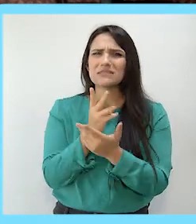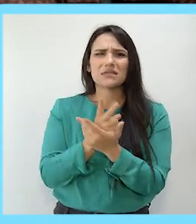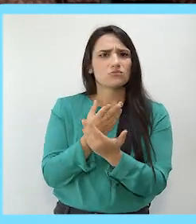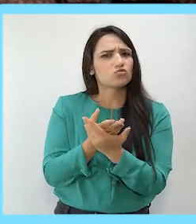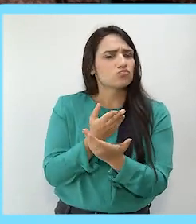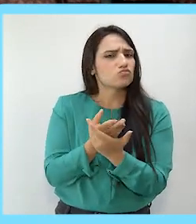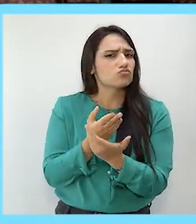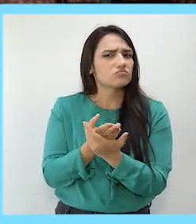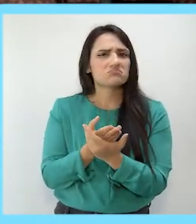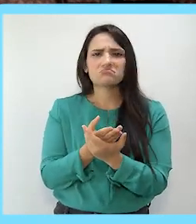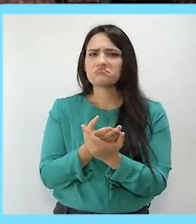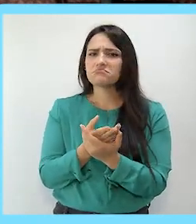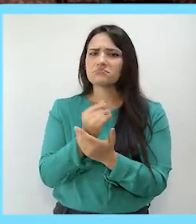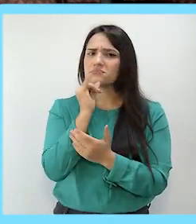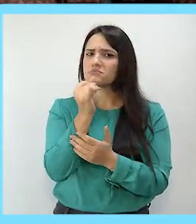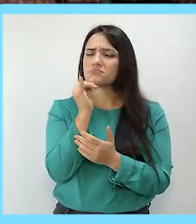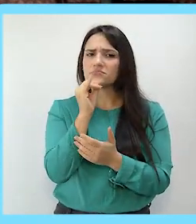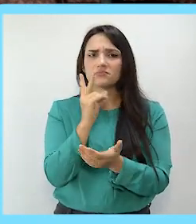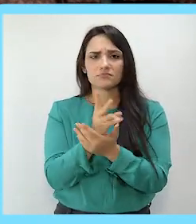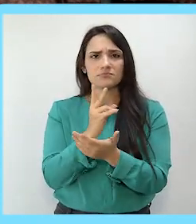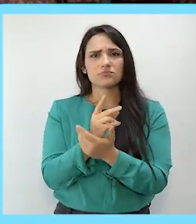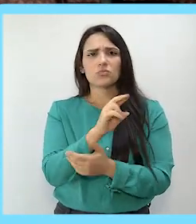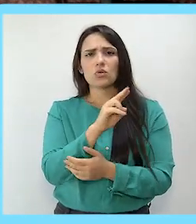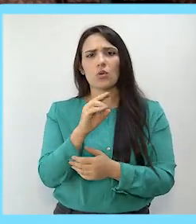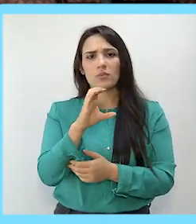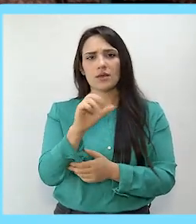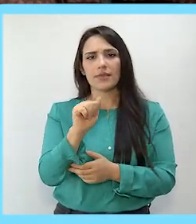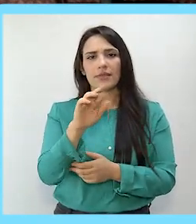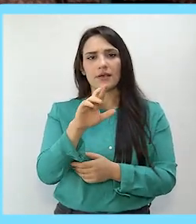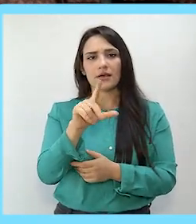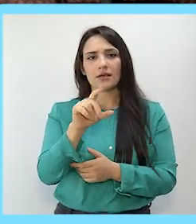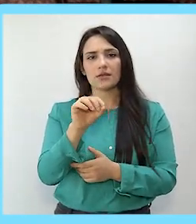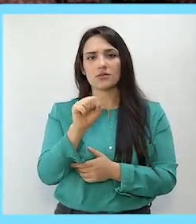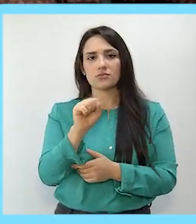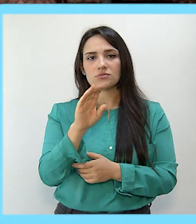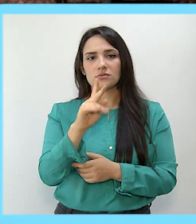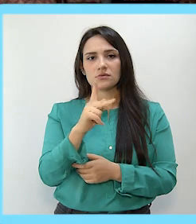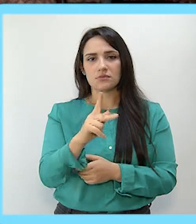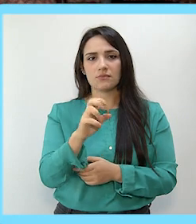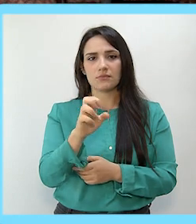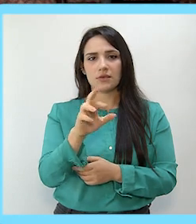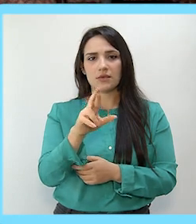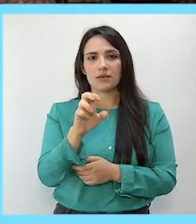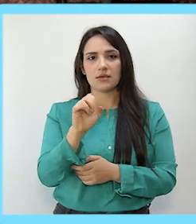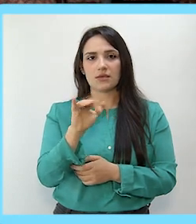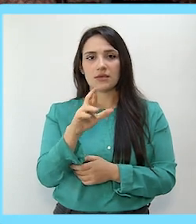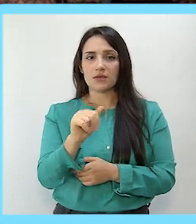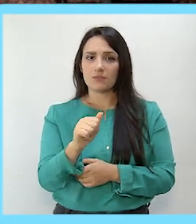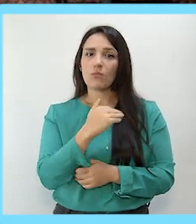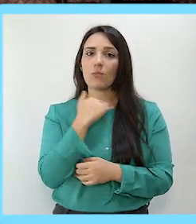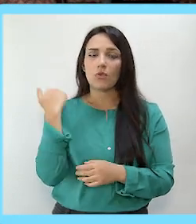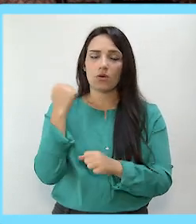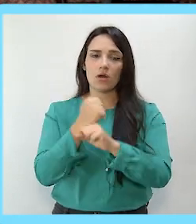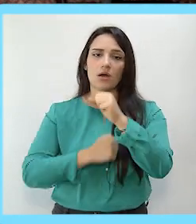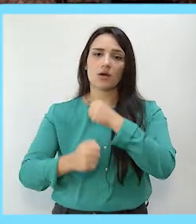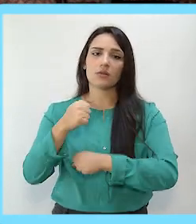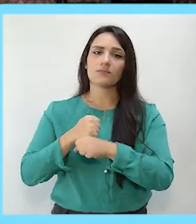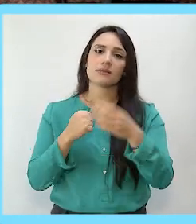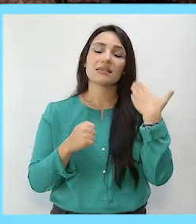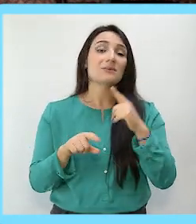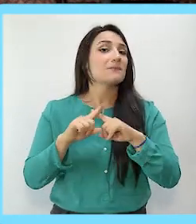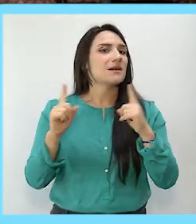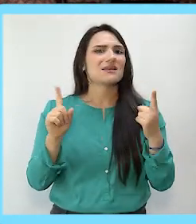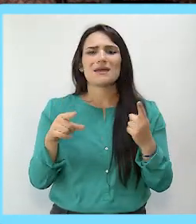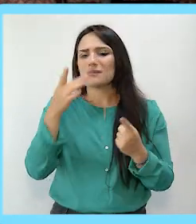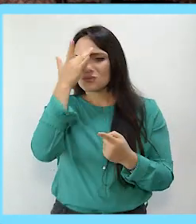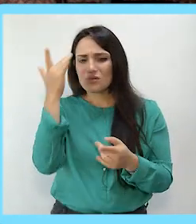era muito estudioso, ele gostava muito de contar. Como que é o nome dele? Carlos Pereira Gonçalves. Ele já é falecido, ele faleceu o ano passado, inclusive.